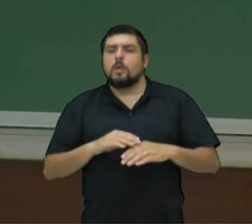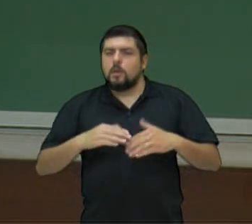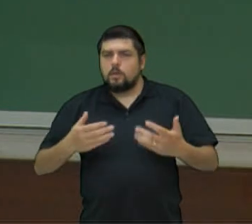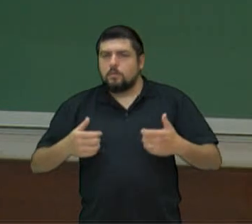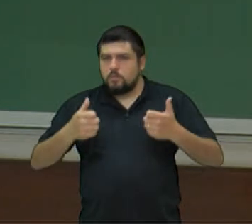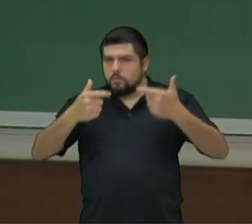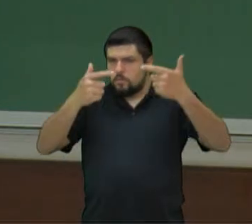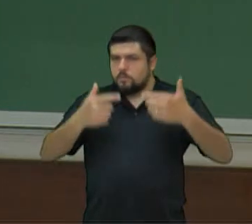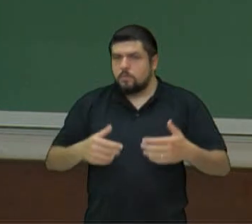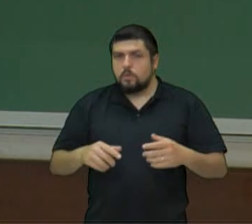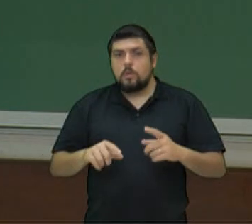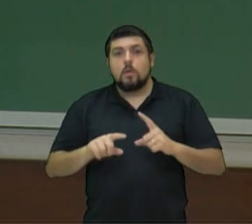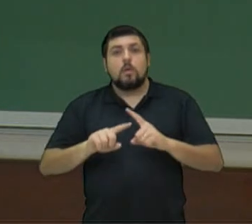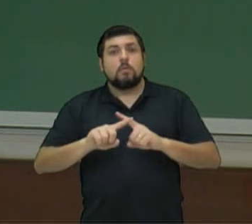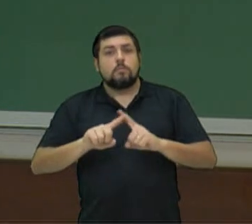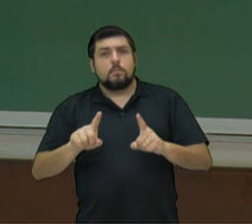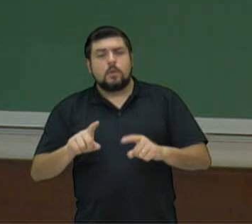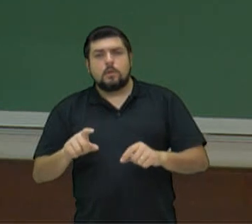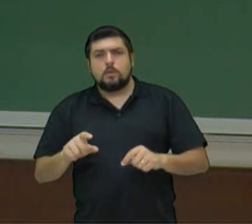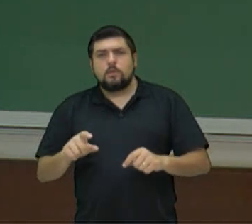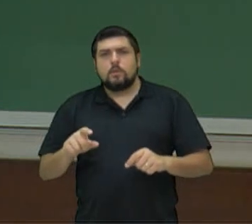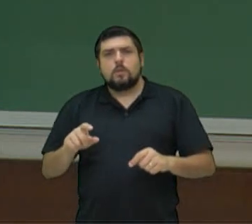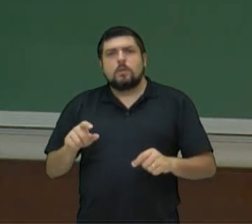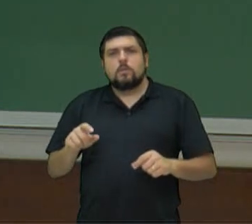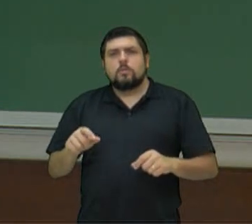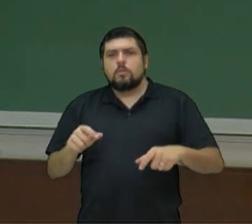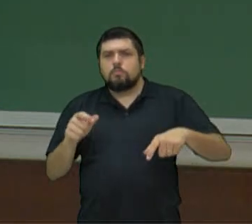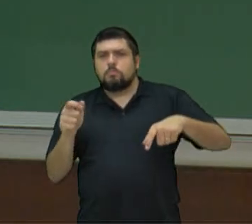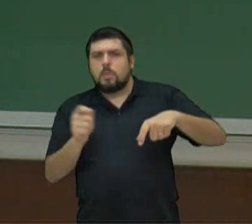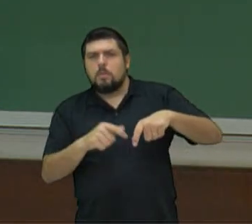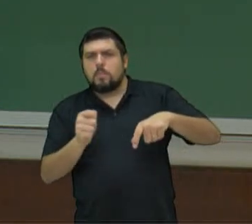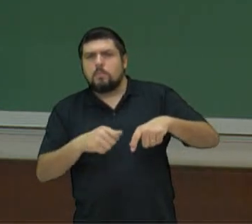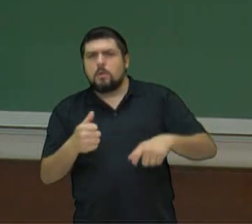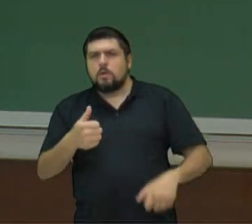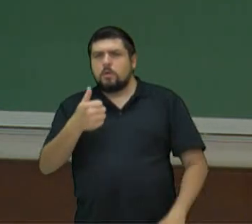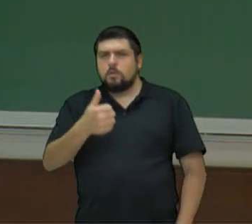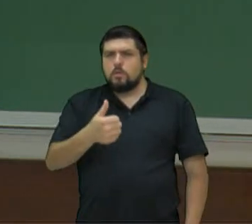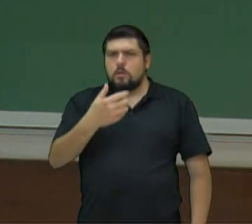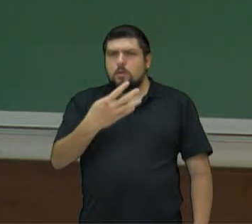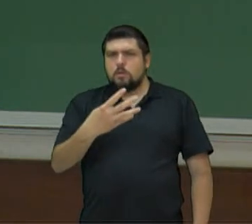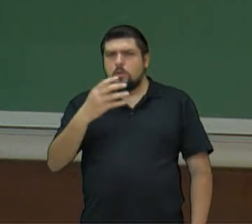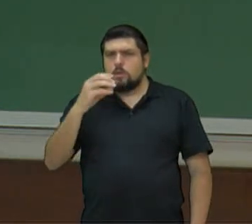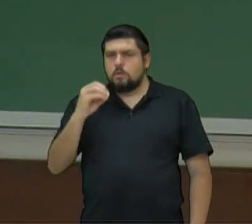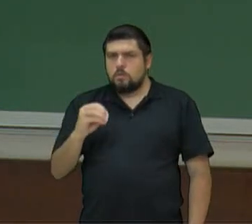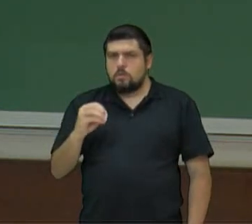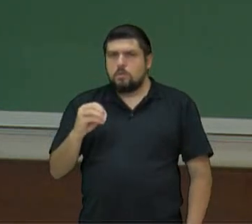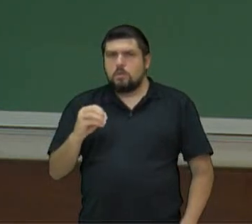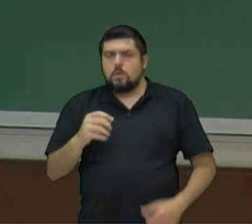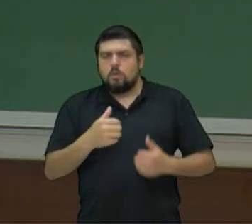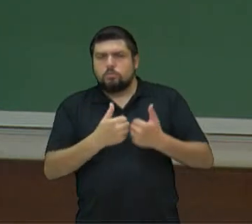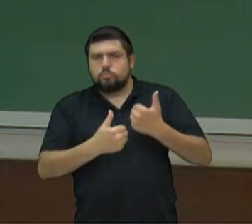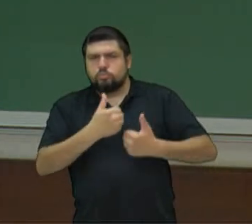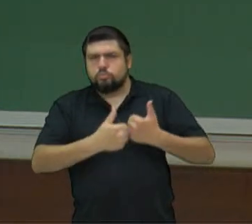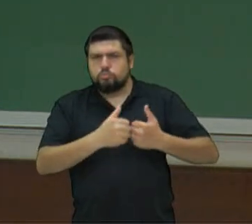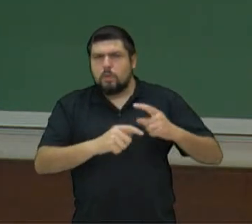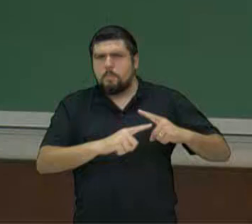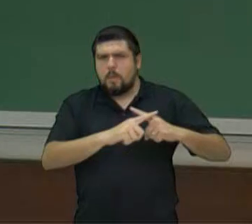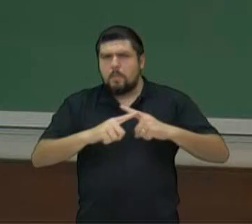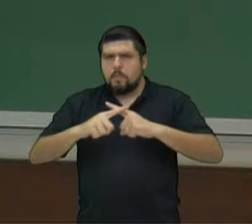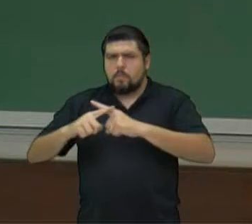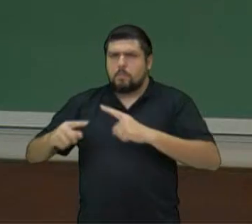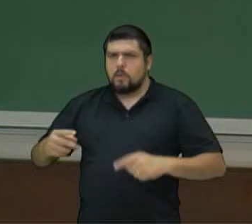no entanto, com 140 goals em 26 jogos na Copa do Mundo, no torneio